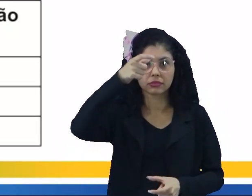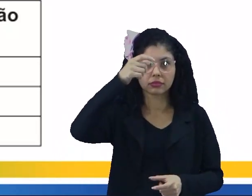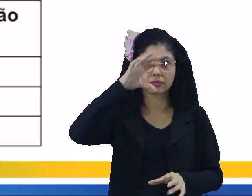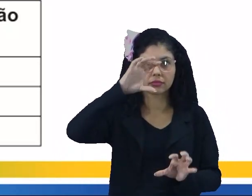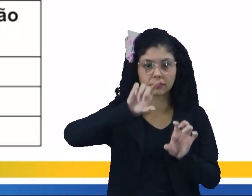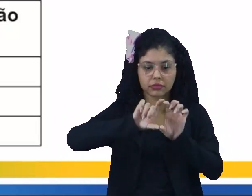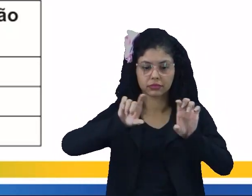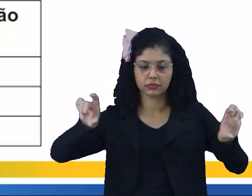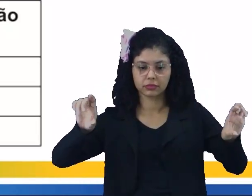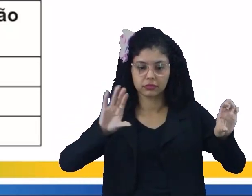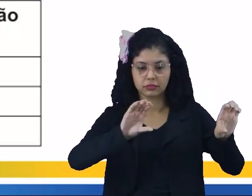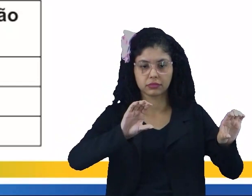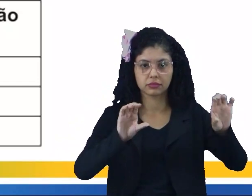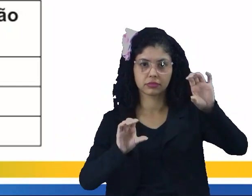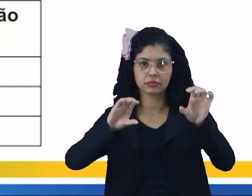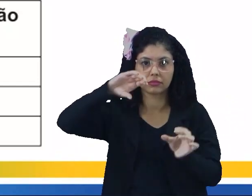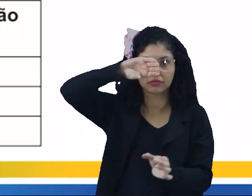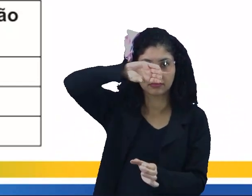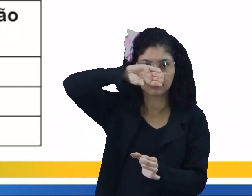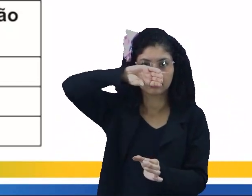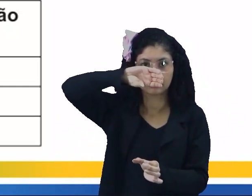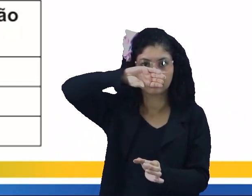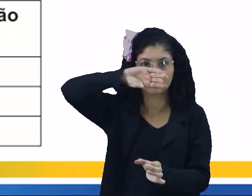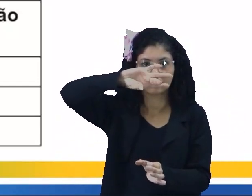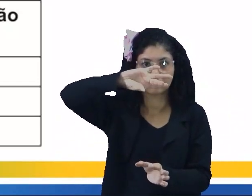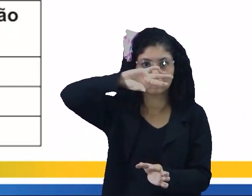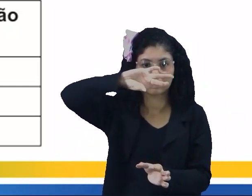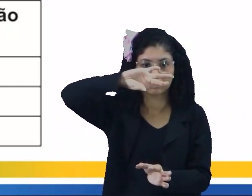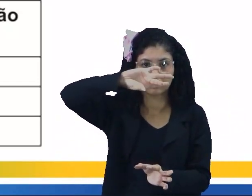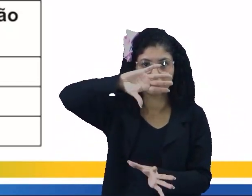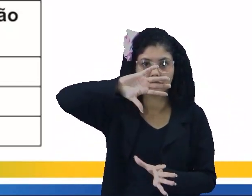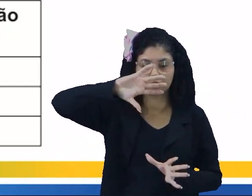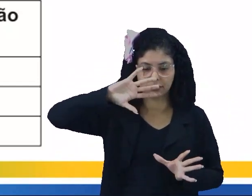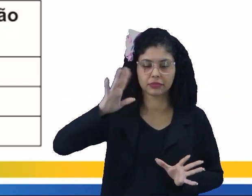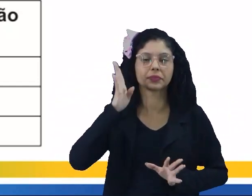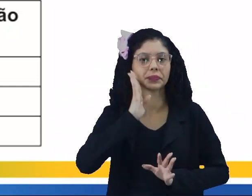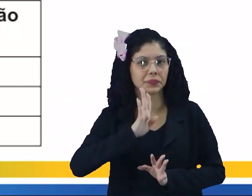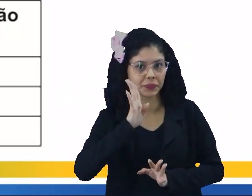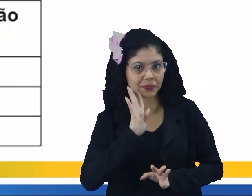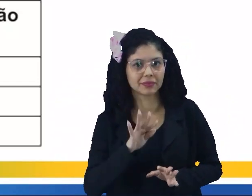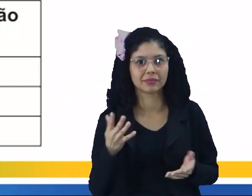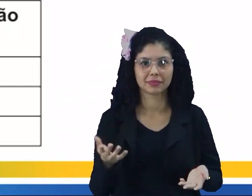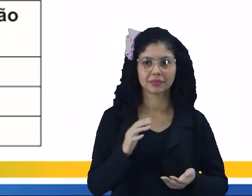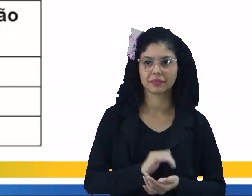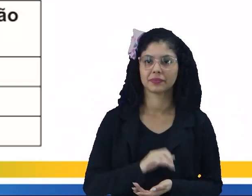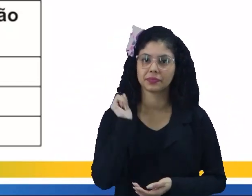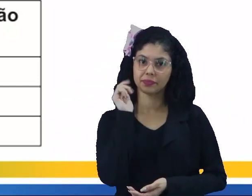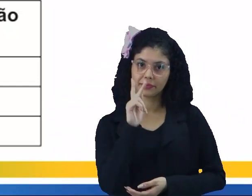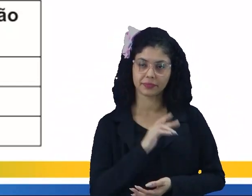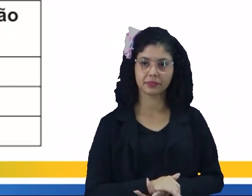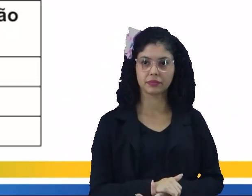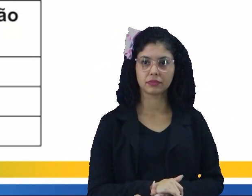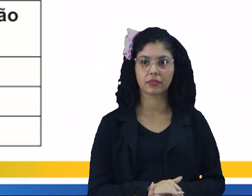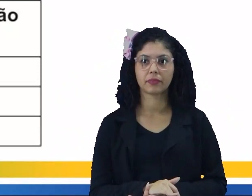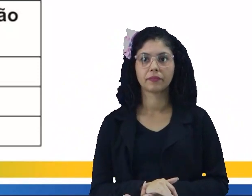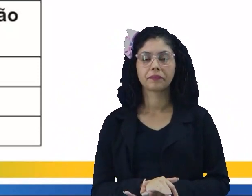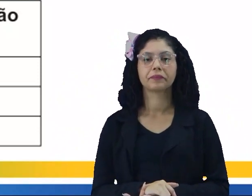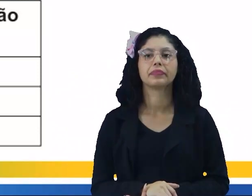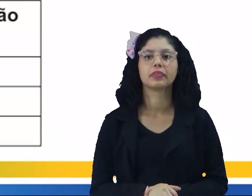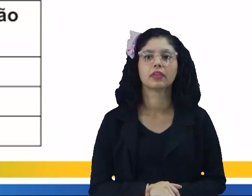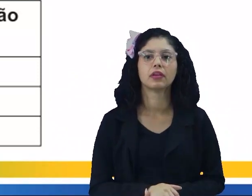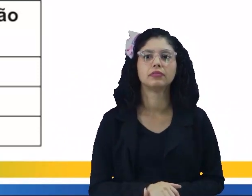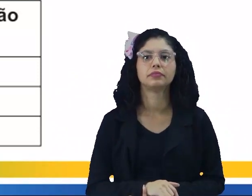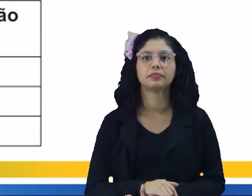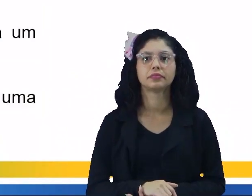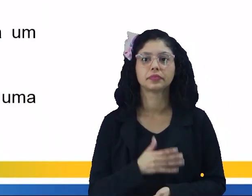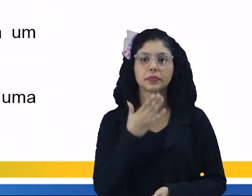vai conseguir segurar a régua, né? Com 2 dedos, então. É bem legal esse experimento, né? Tá ok? Então vamos lá